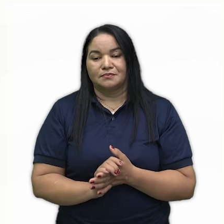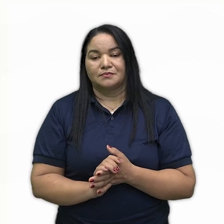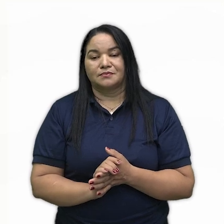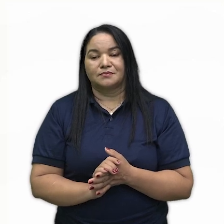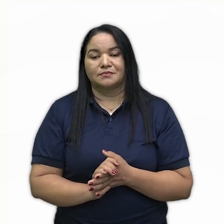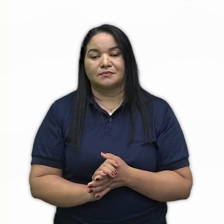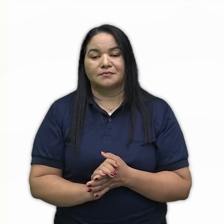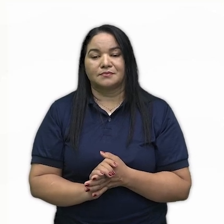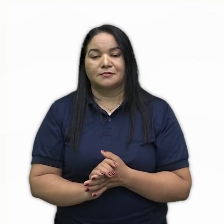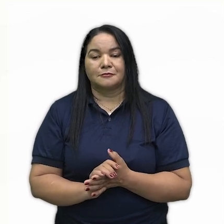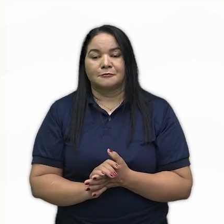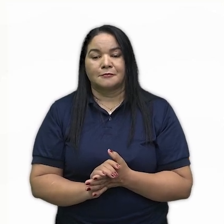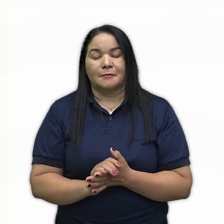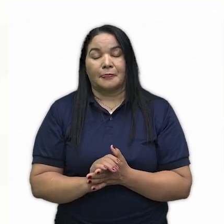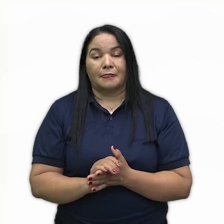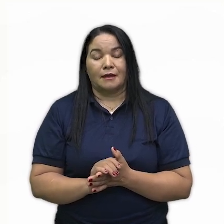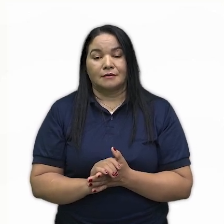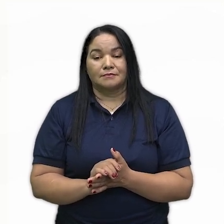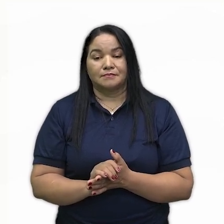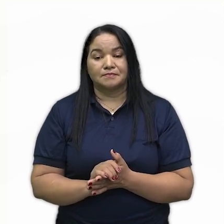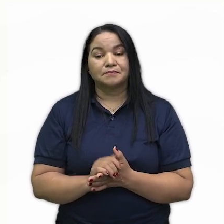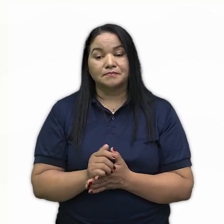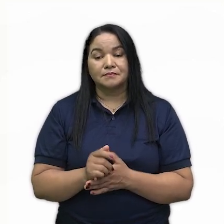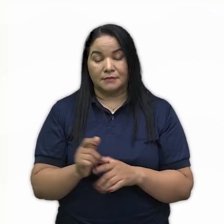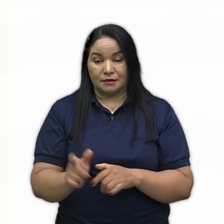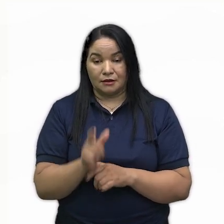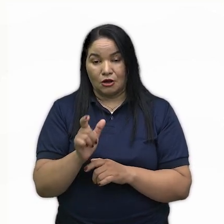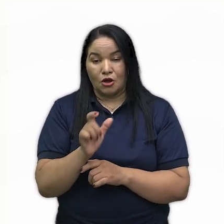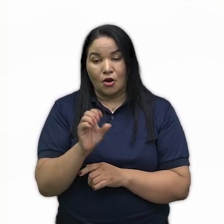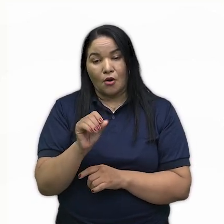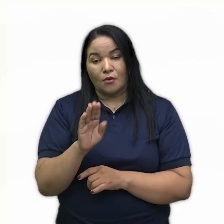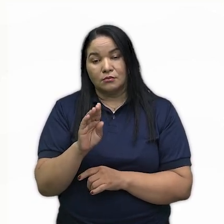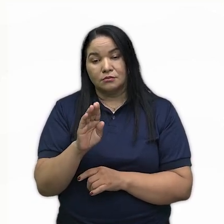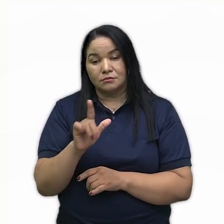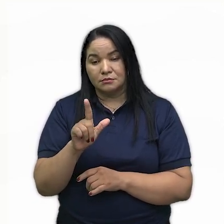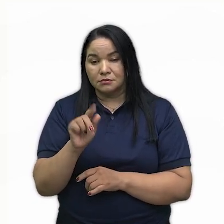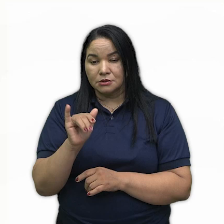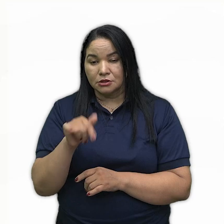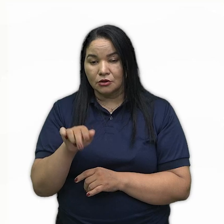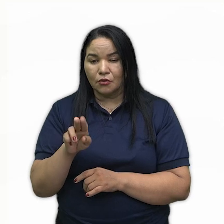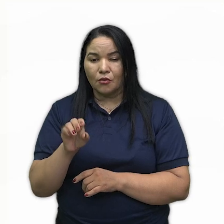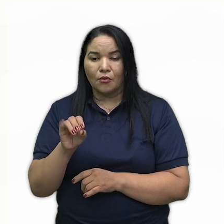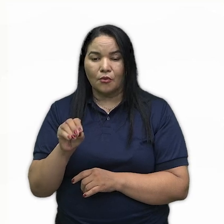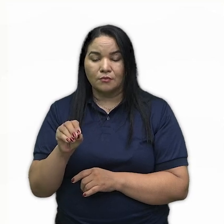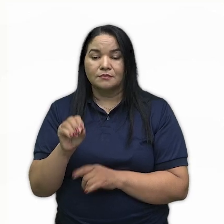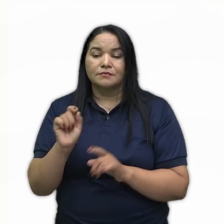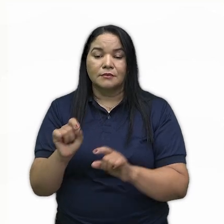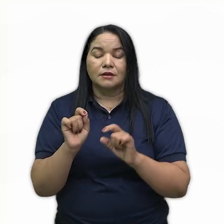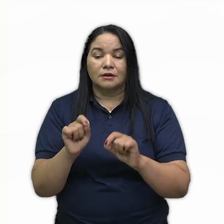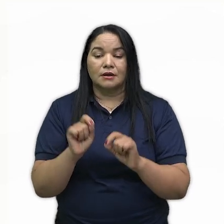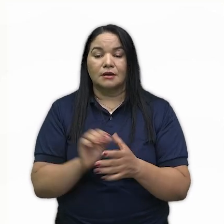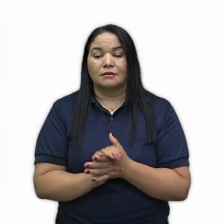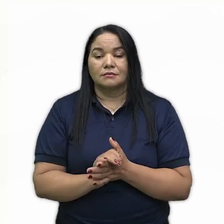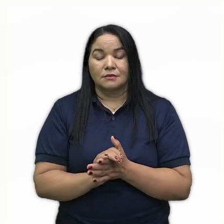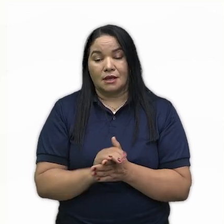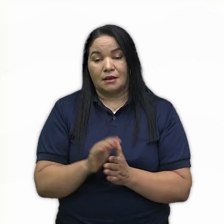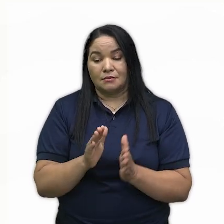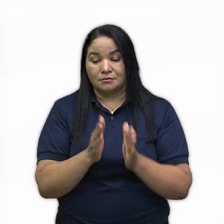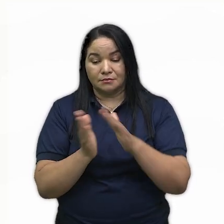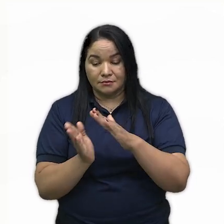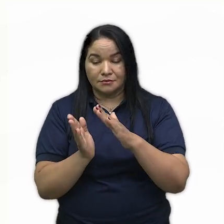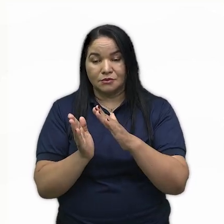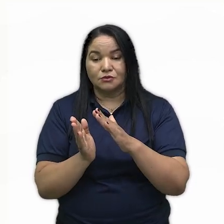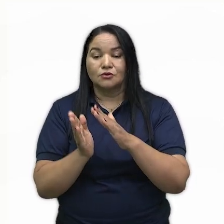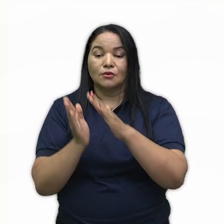cilindro oblíquo, ele é inclinado, ok? É como se ele tivesse tombado um pouquinho para o